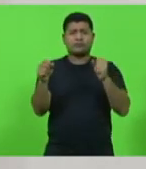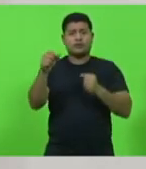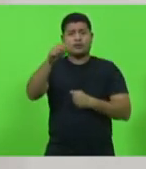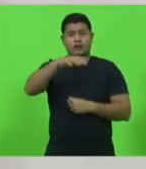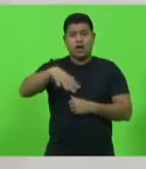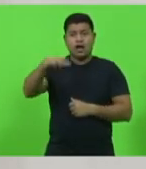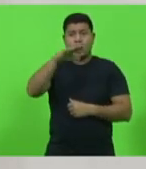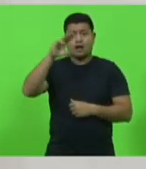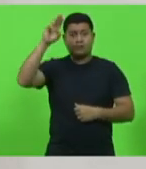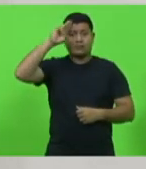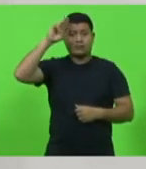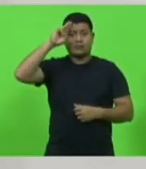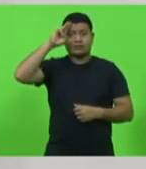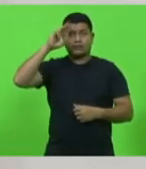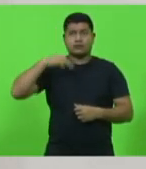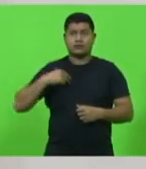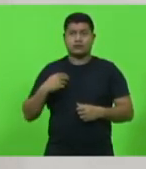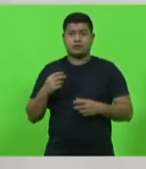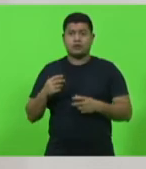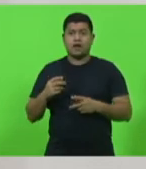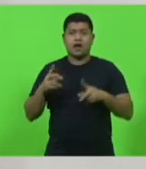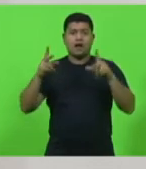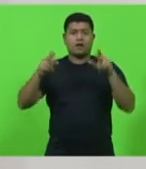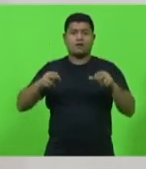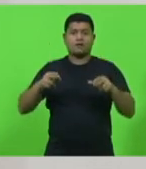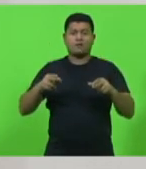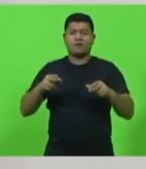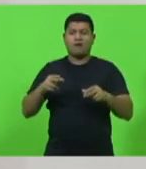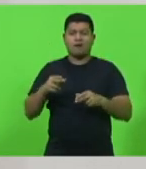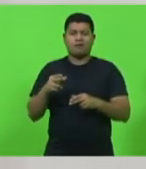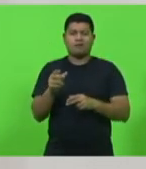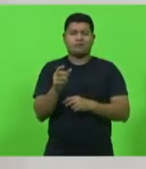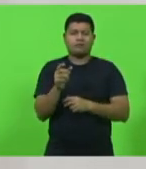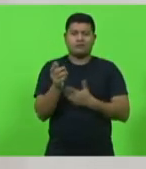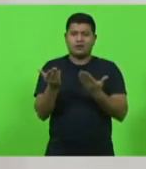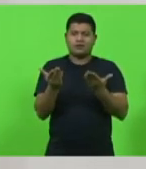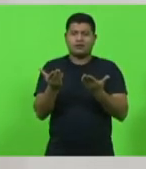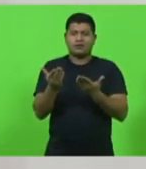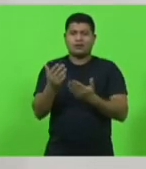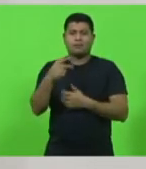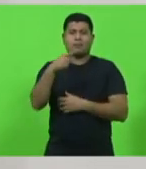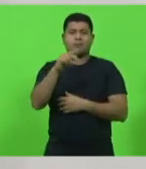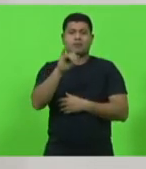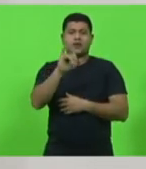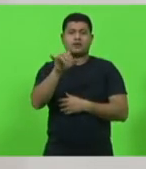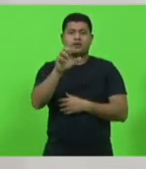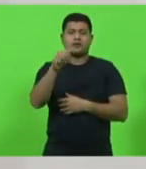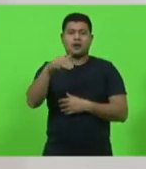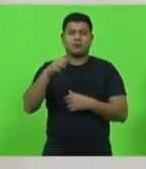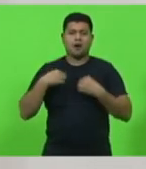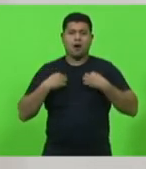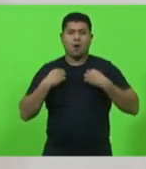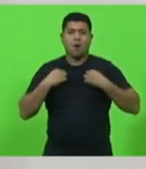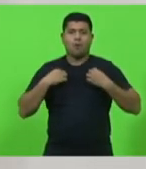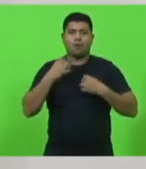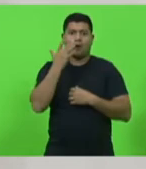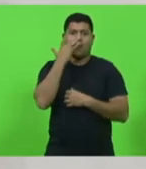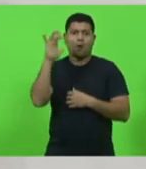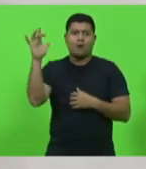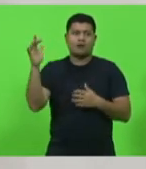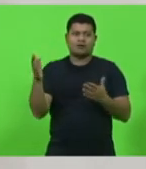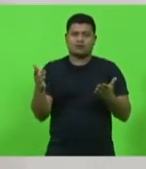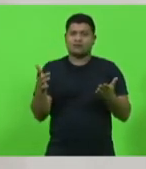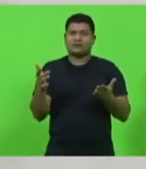ele chama o pijama de ouro. É um absurdo. Então, tem coisas que nós